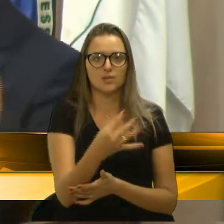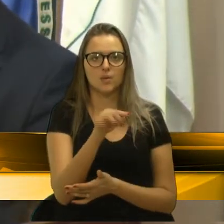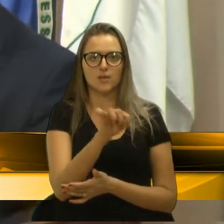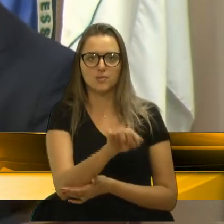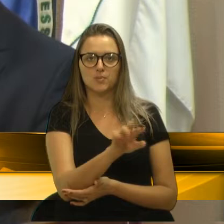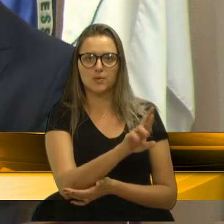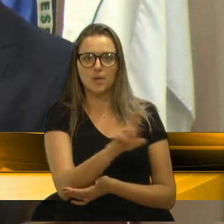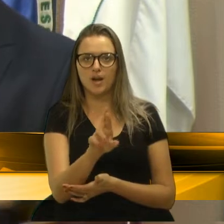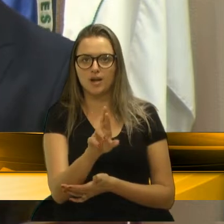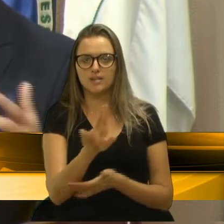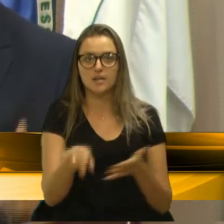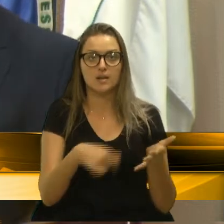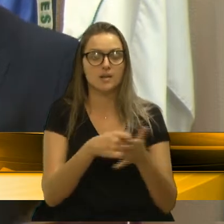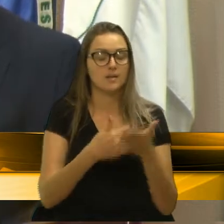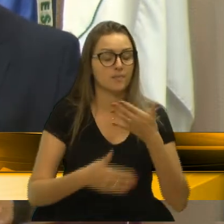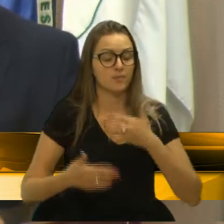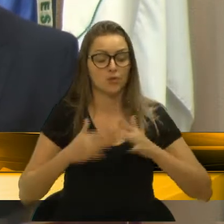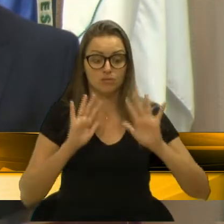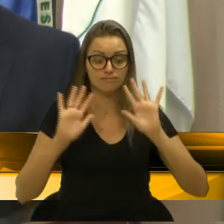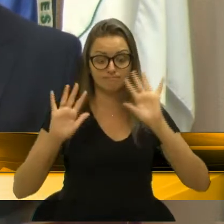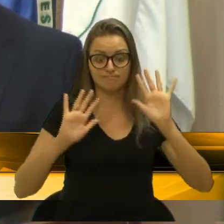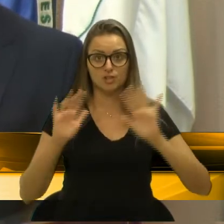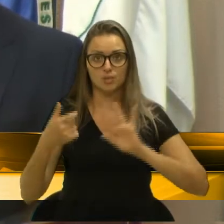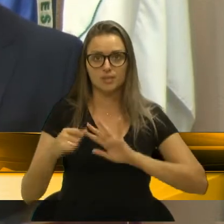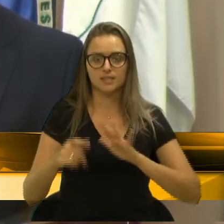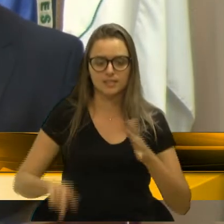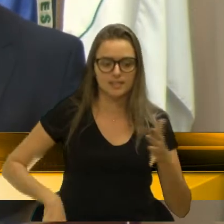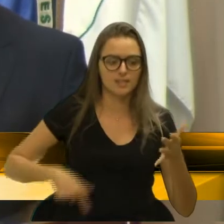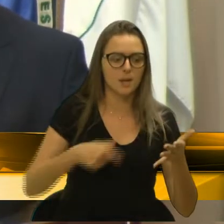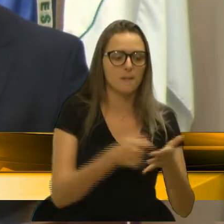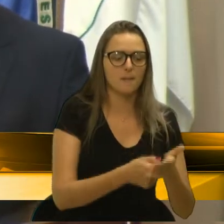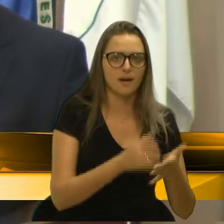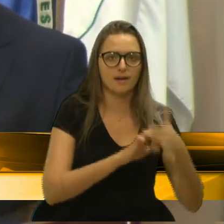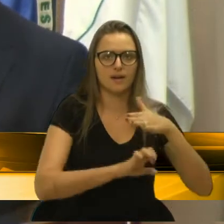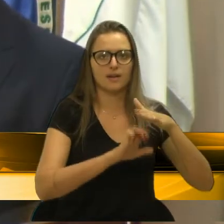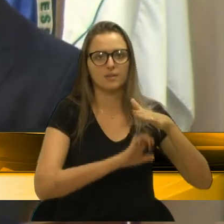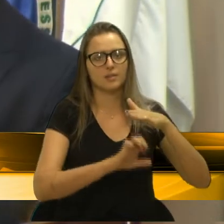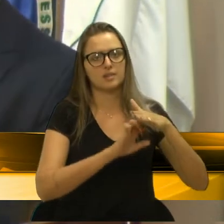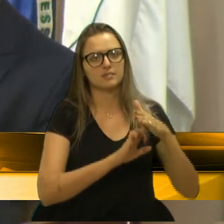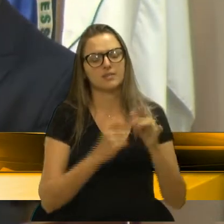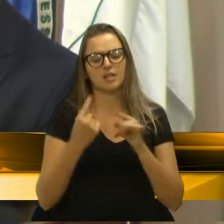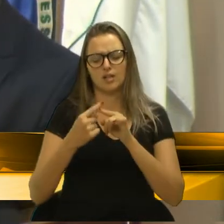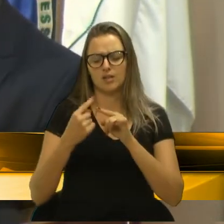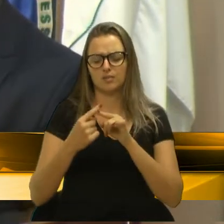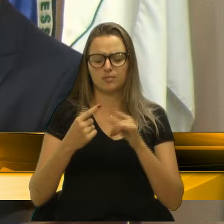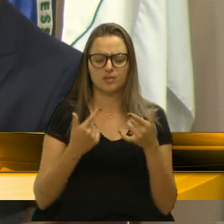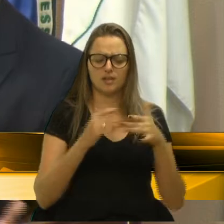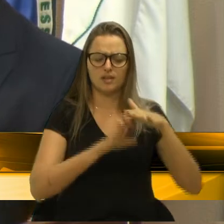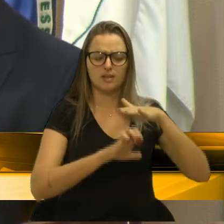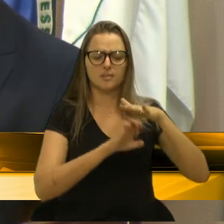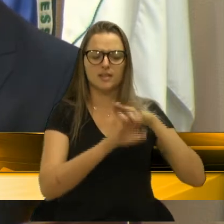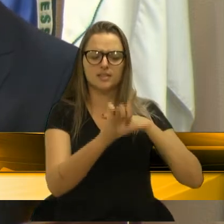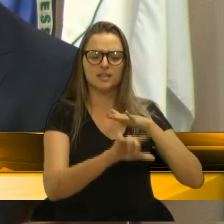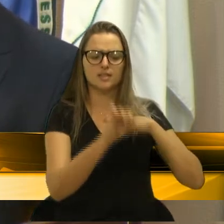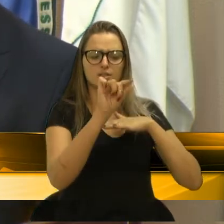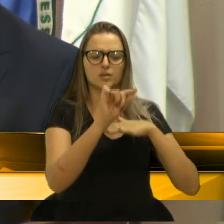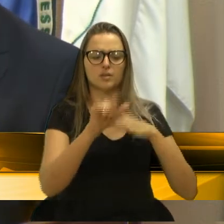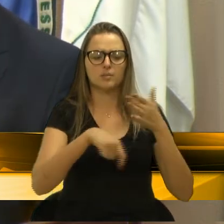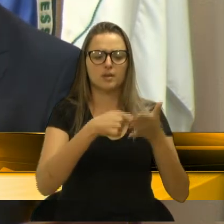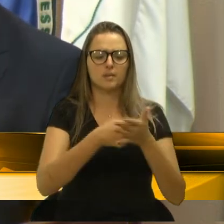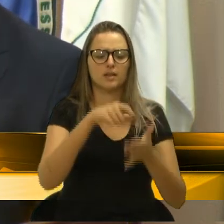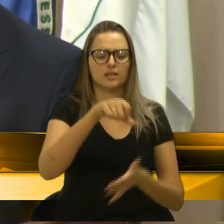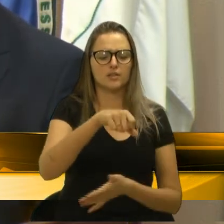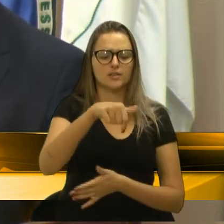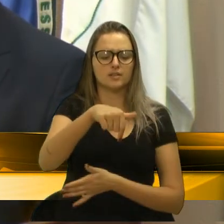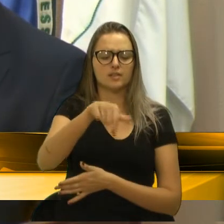todo o esforço foi feito, meu Deus do céu, precisamos pagar essa empresa. Por que uma empresa foi selecionada para pagar R$979